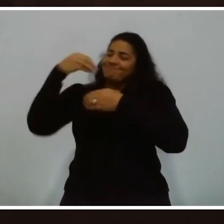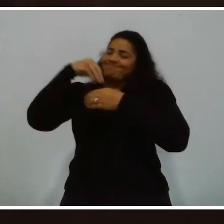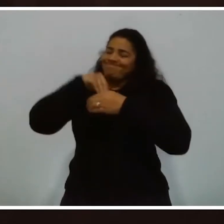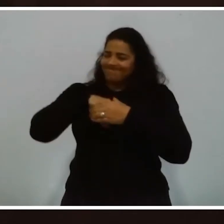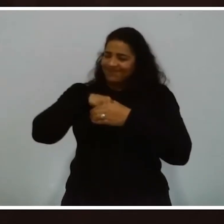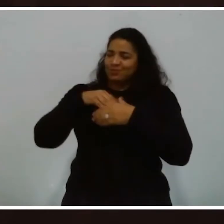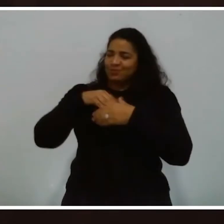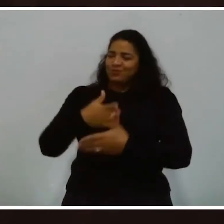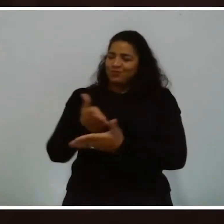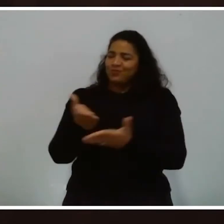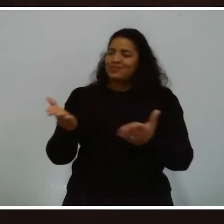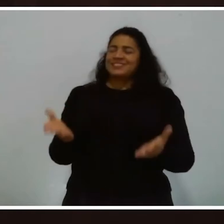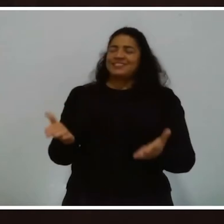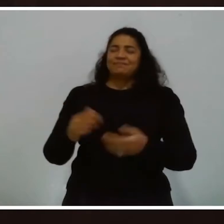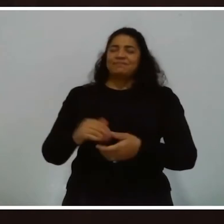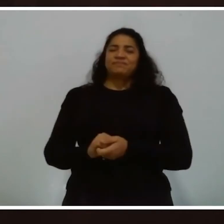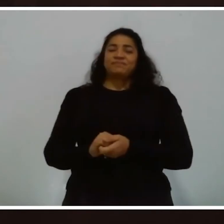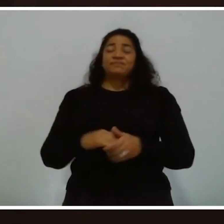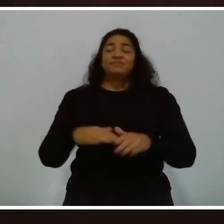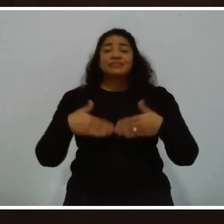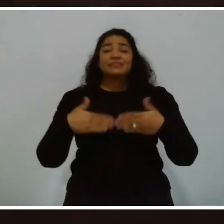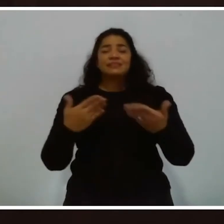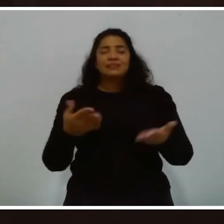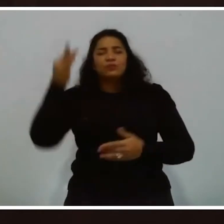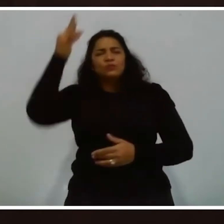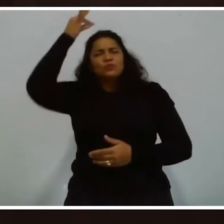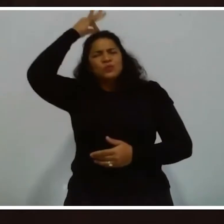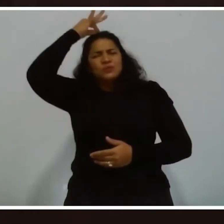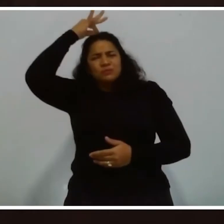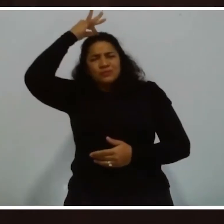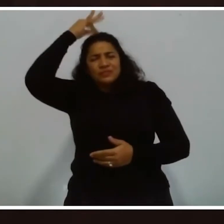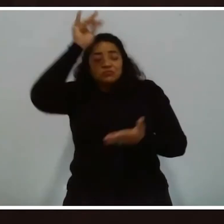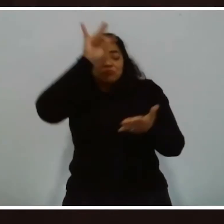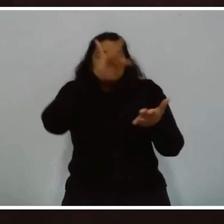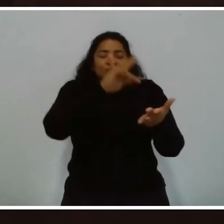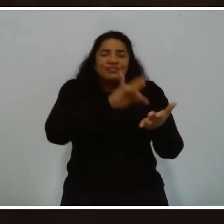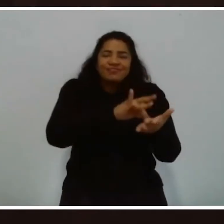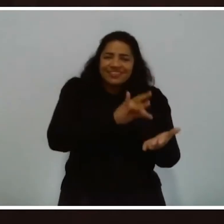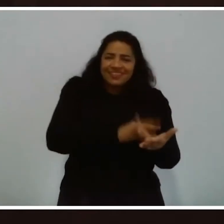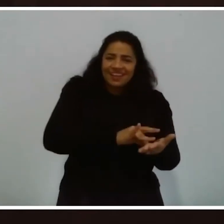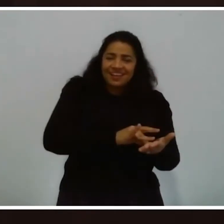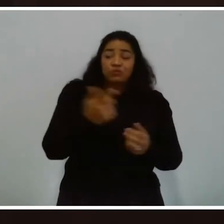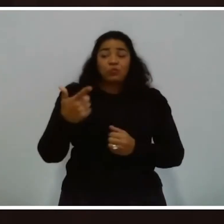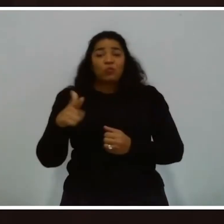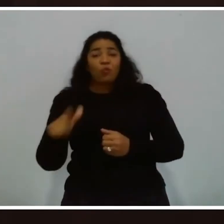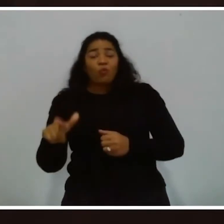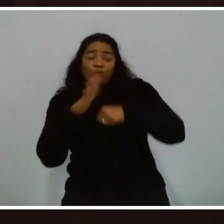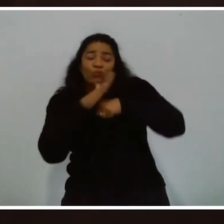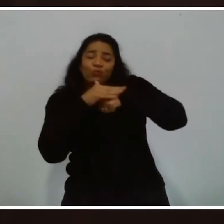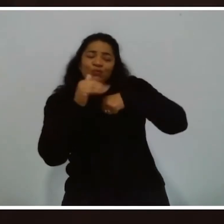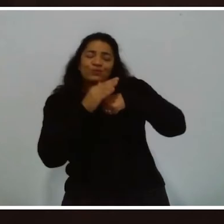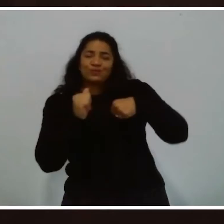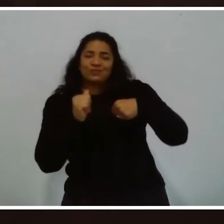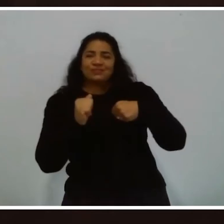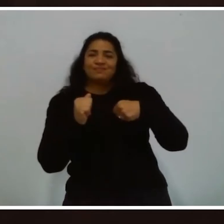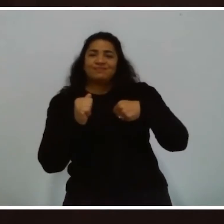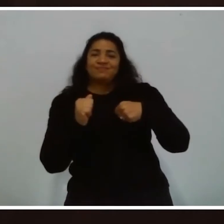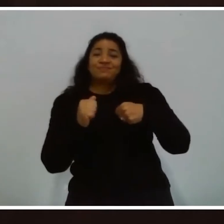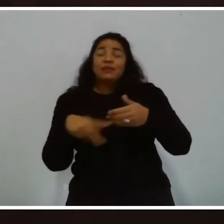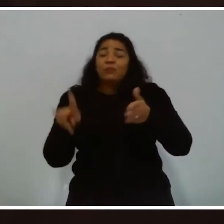Consolador, era o próprio Jesus. Era o próprio Jesus que estava com eles, habitava com eles. Mas quando Ele